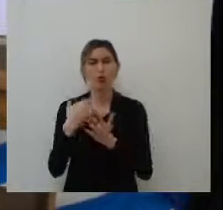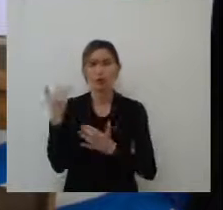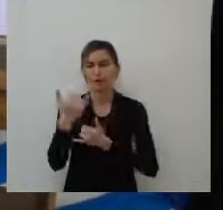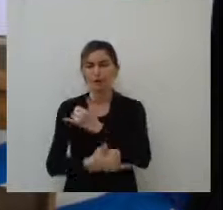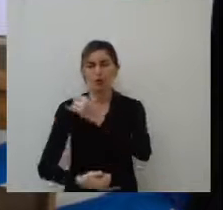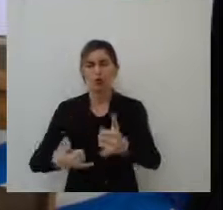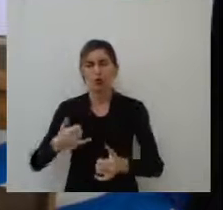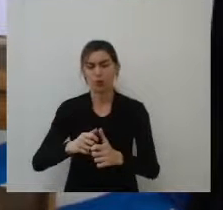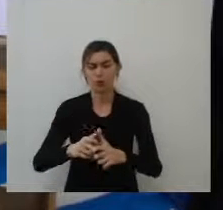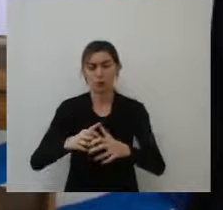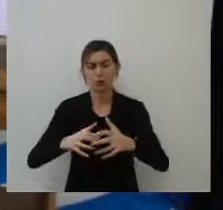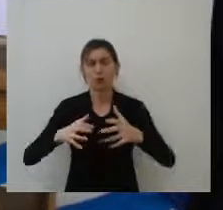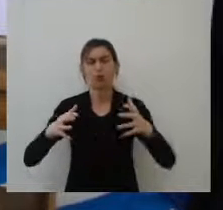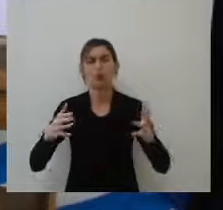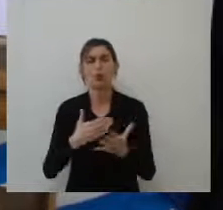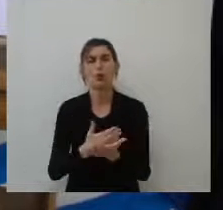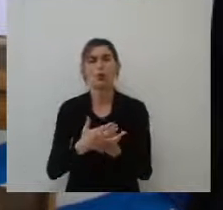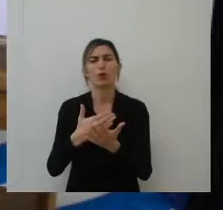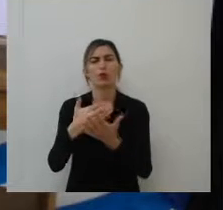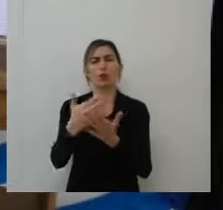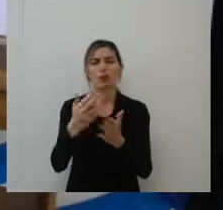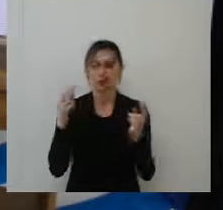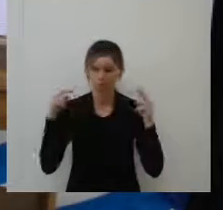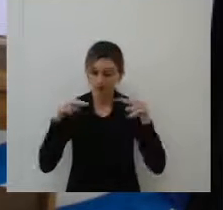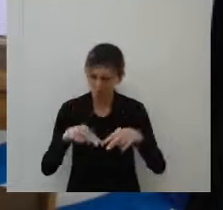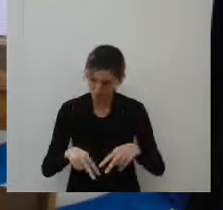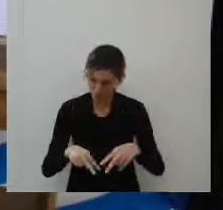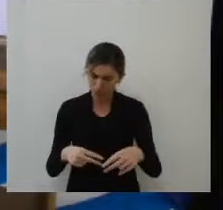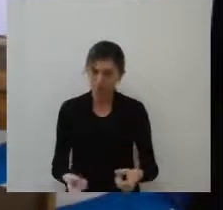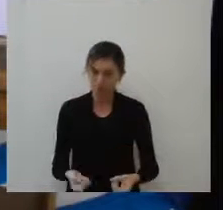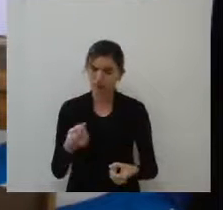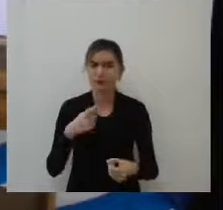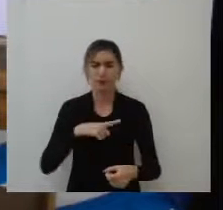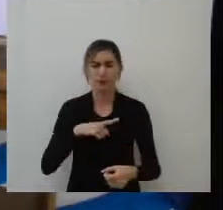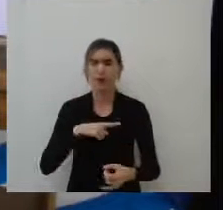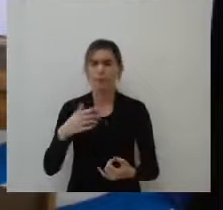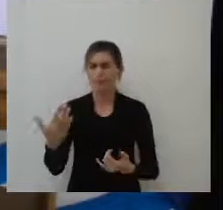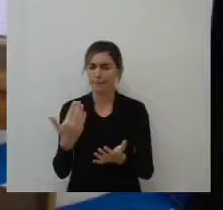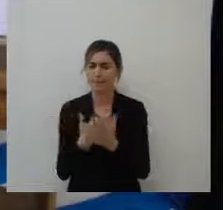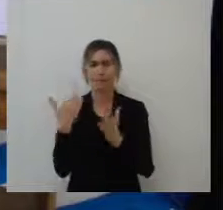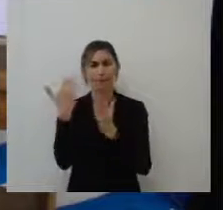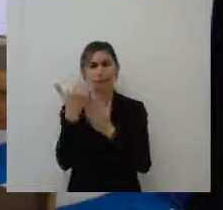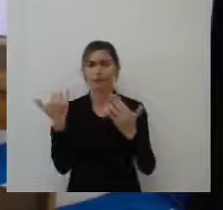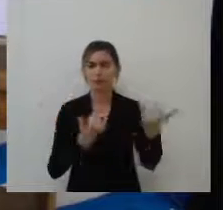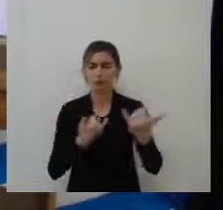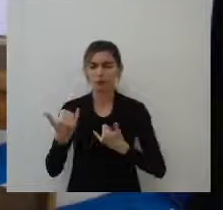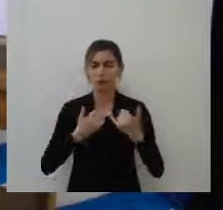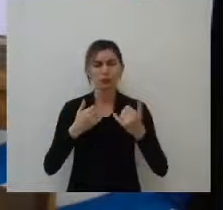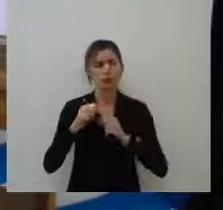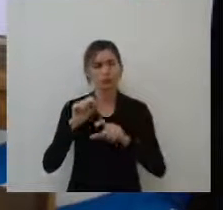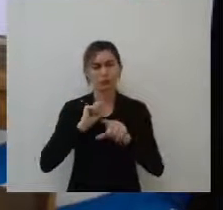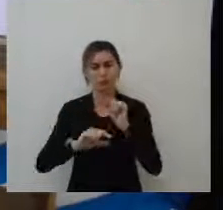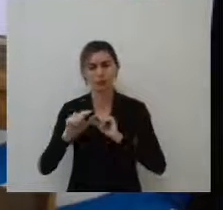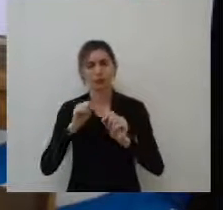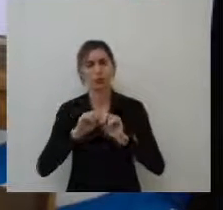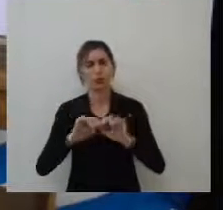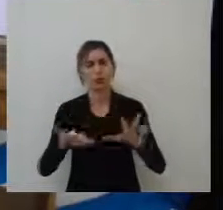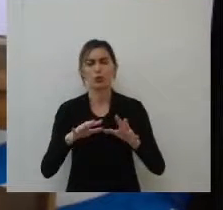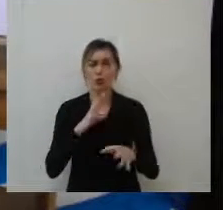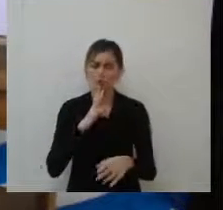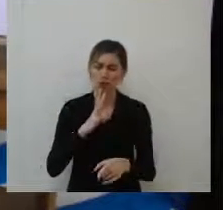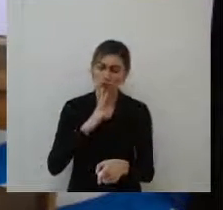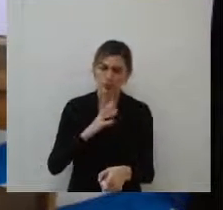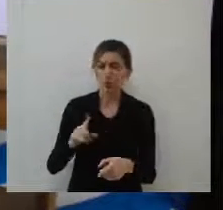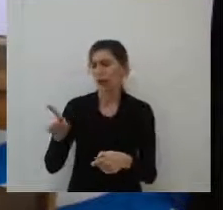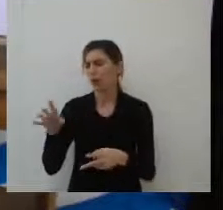naquela caixa, eu vou começar a observar, eu vou começar a ter mais informações e aí eu vou começar a disseminar. Vou começar a conhecer sobre